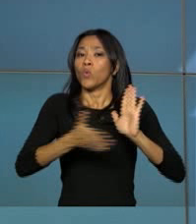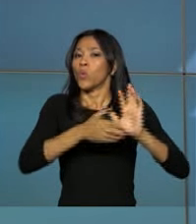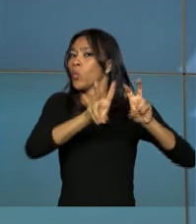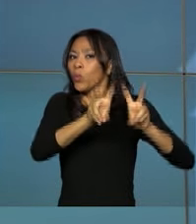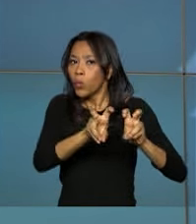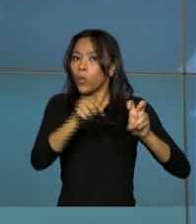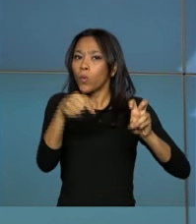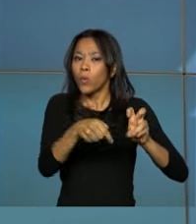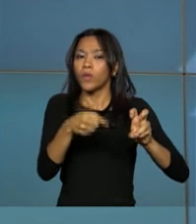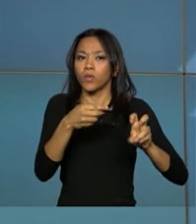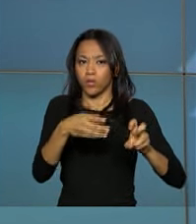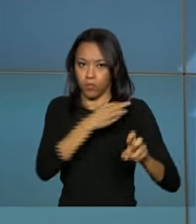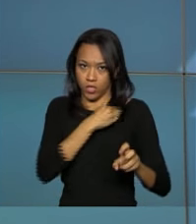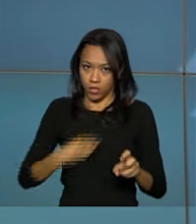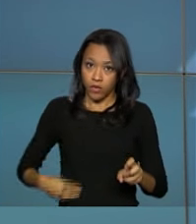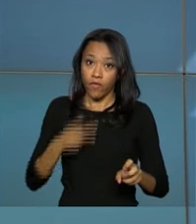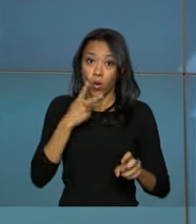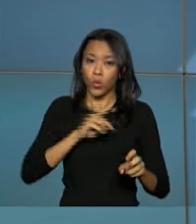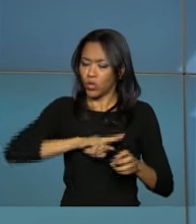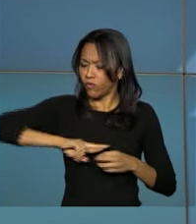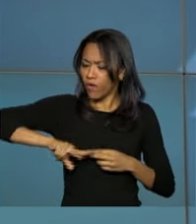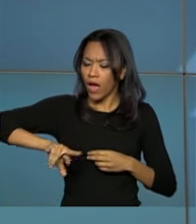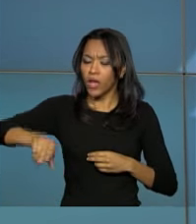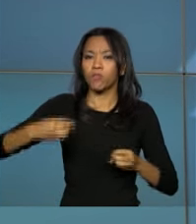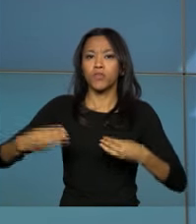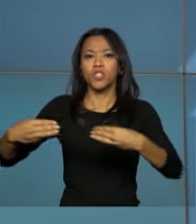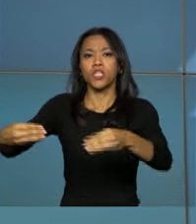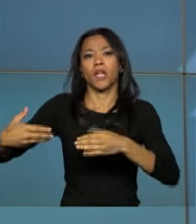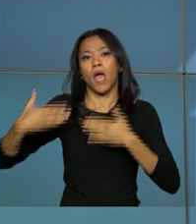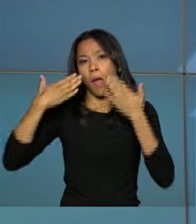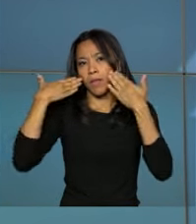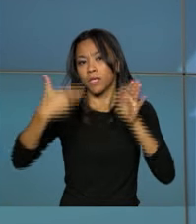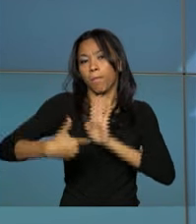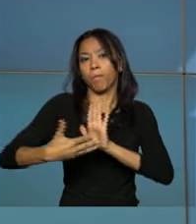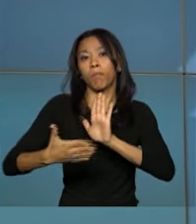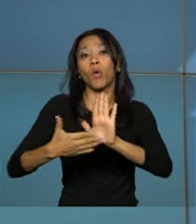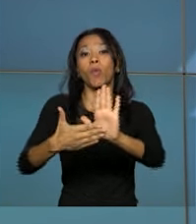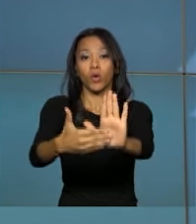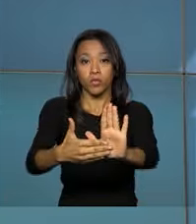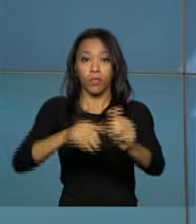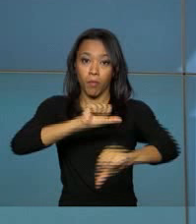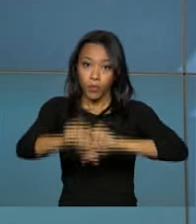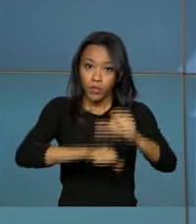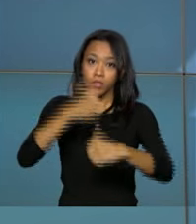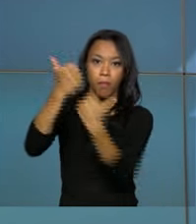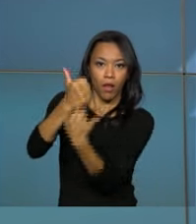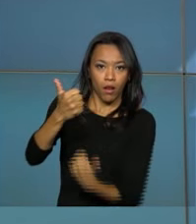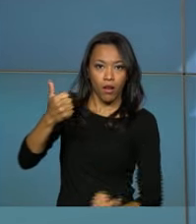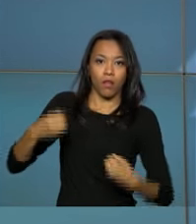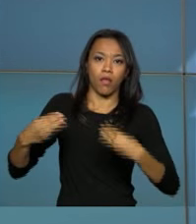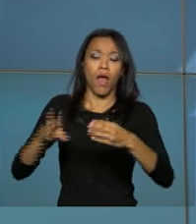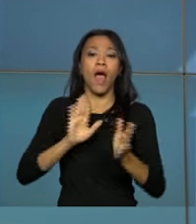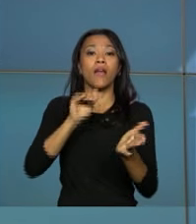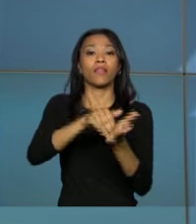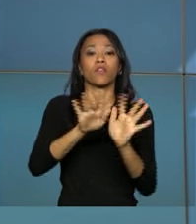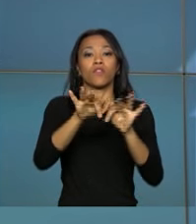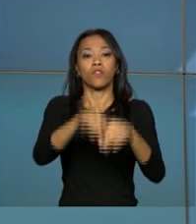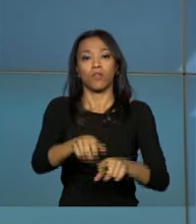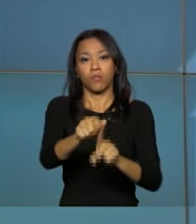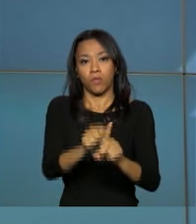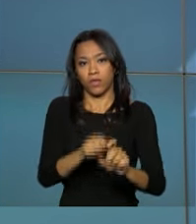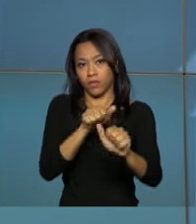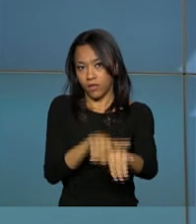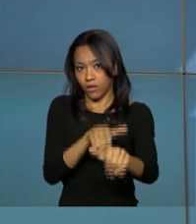Barbosa todos os Ministérios terão de apresentar propostas para a reforma administrativa até o final do mês de setembro